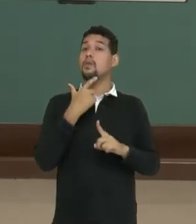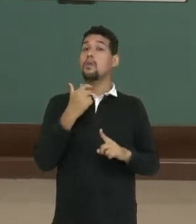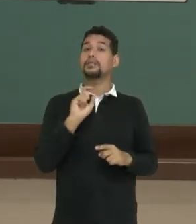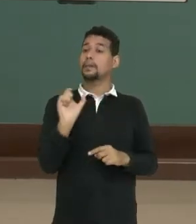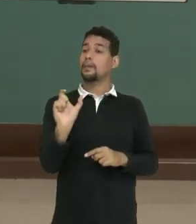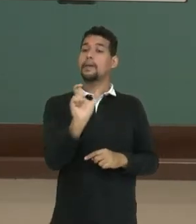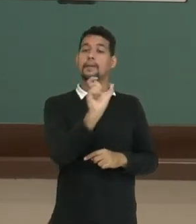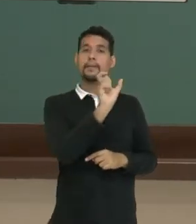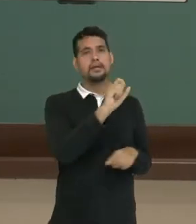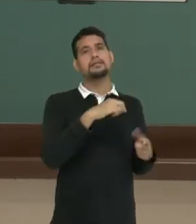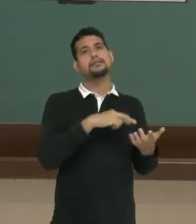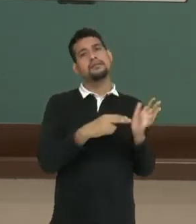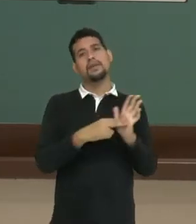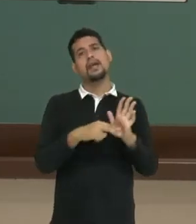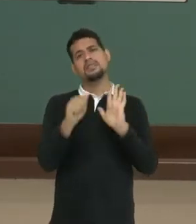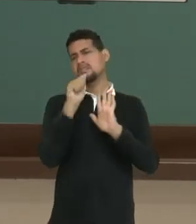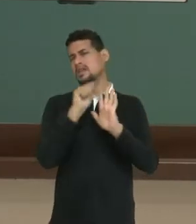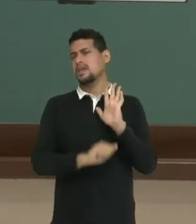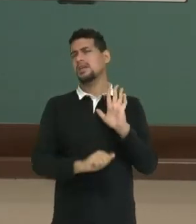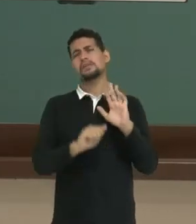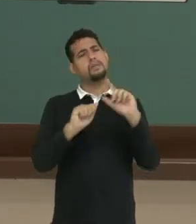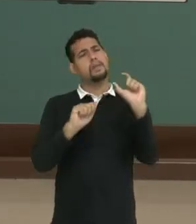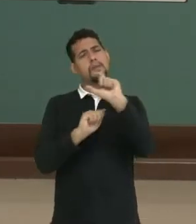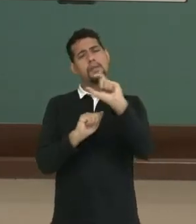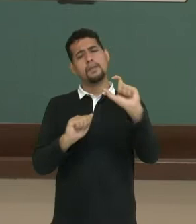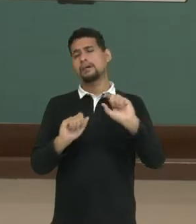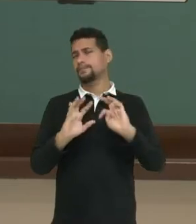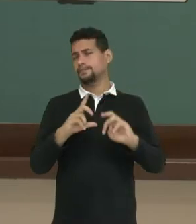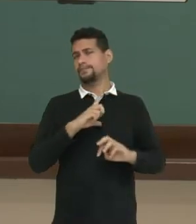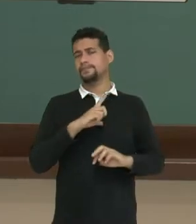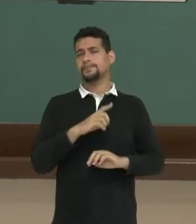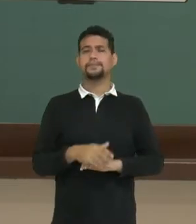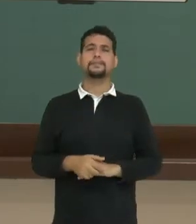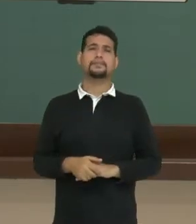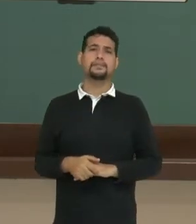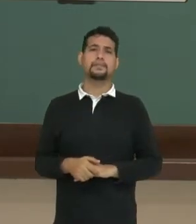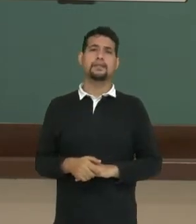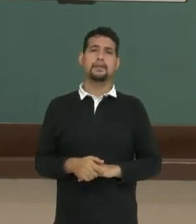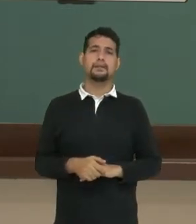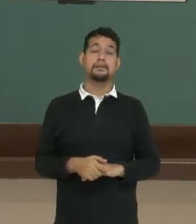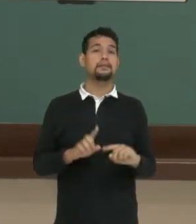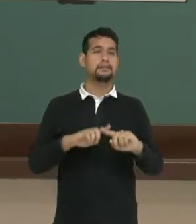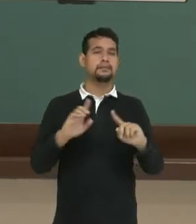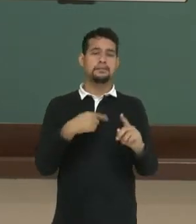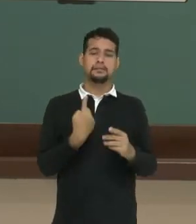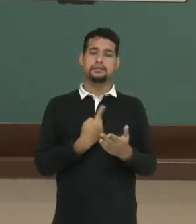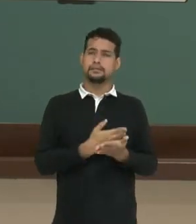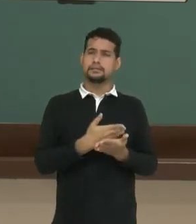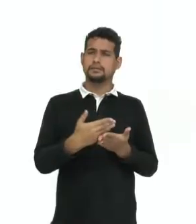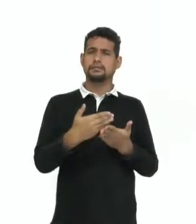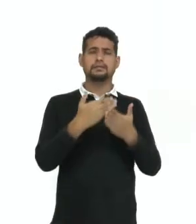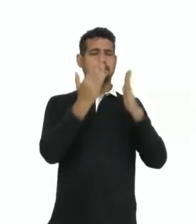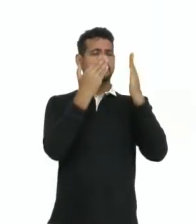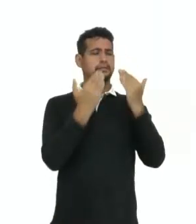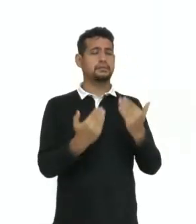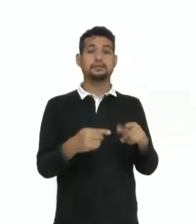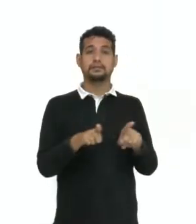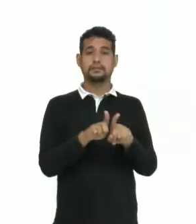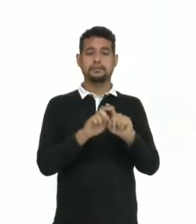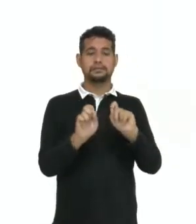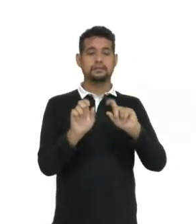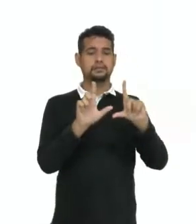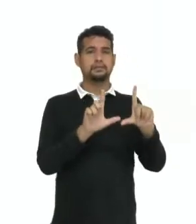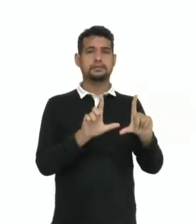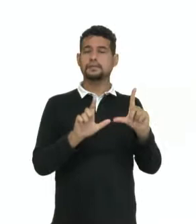são as palavras presentes ali nesses cartazes. Então, para início de conversa, vamos analisar aqui esse cartaz,